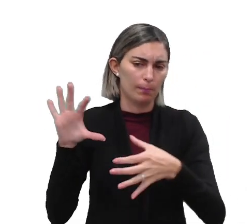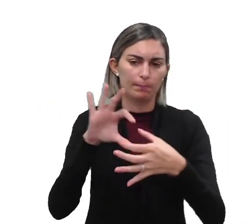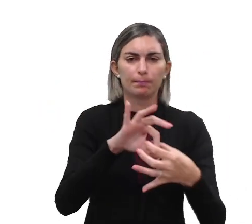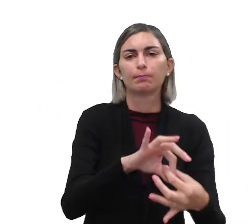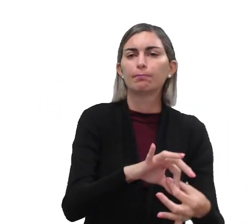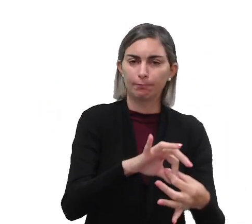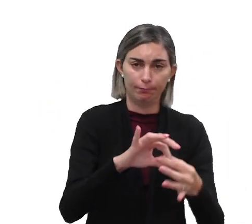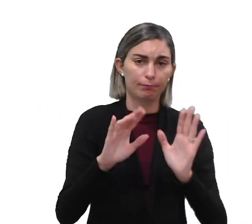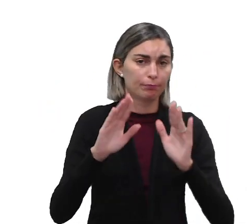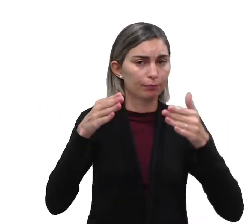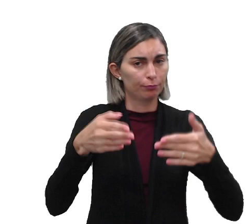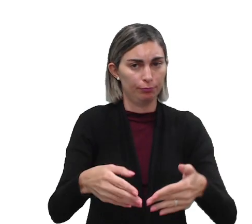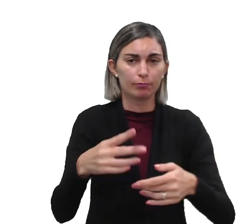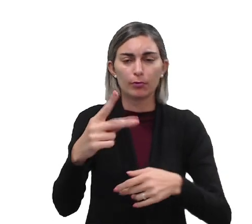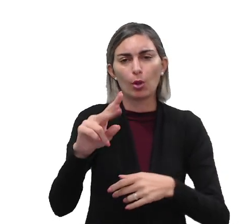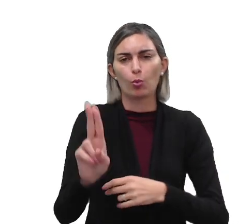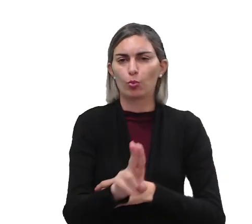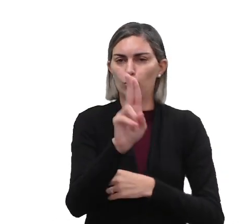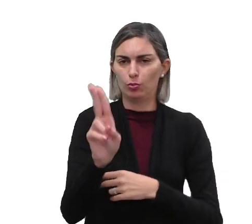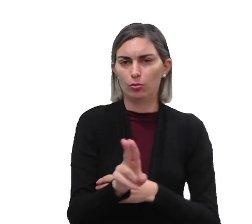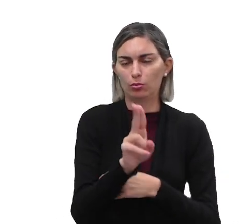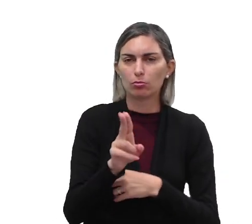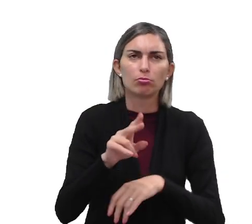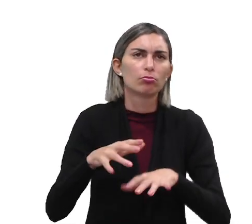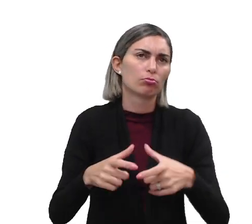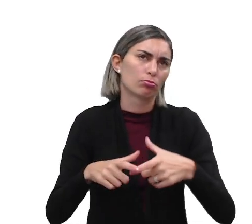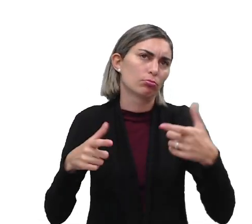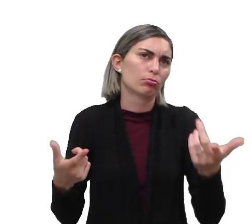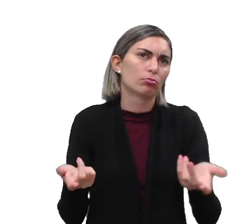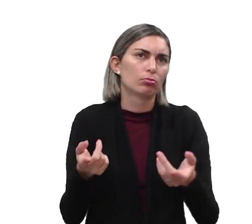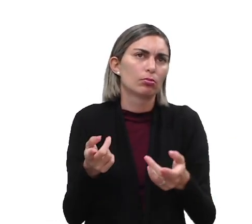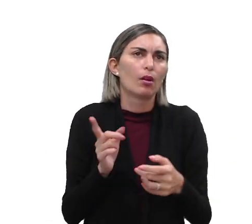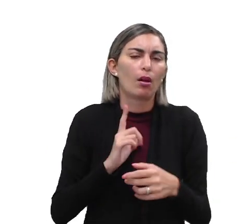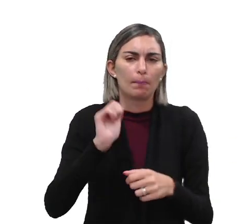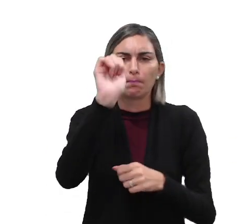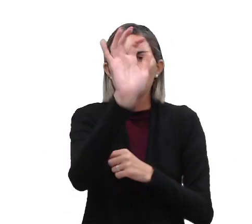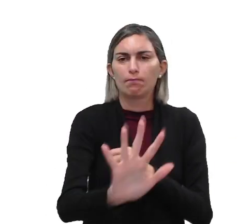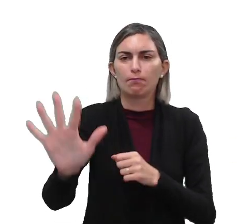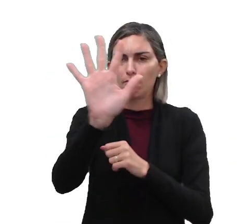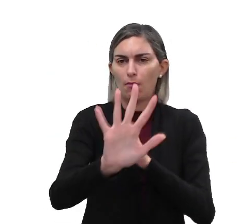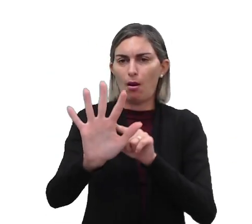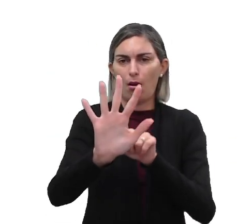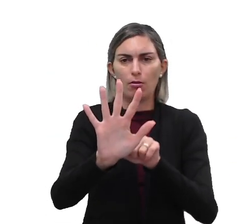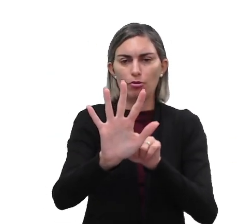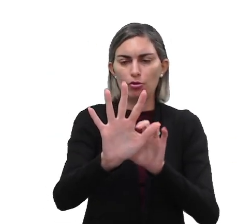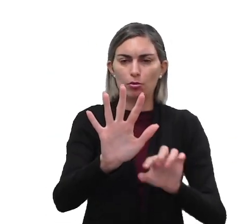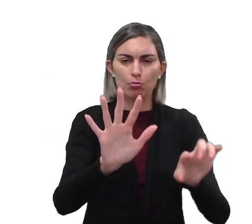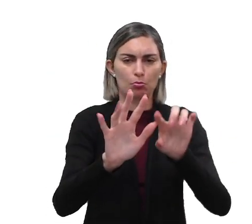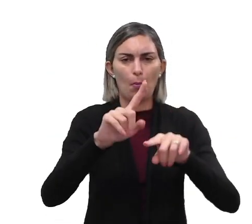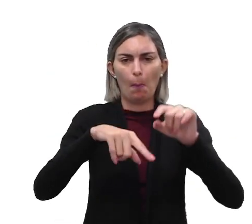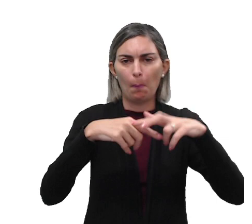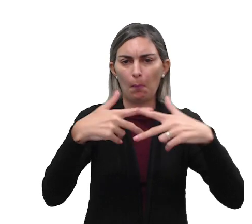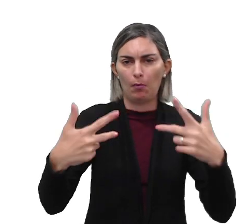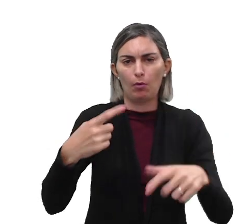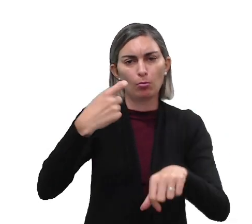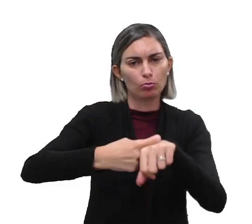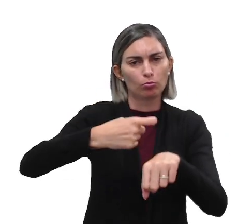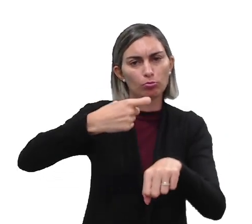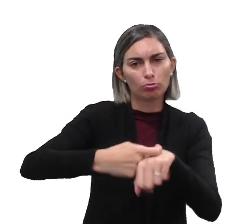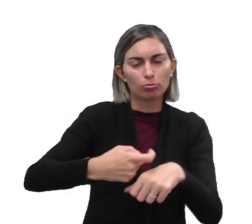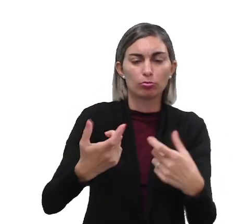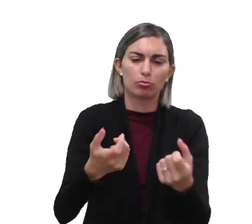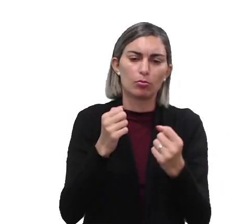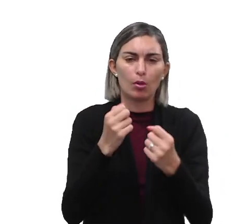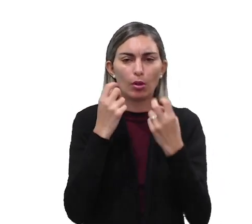contexto específico em que é usada. Em geral, a forma é uma imagem externa de um corpo material sólido,